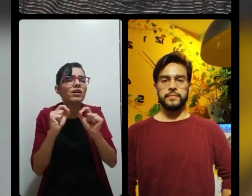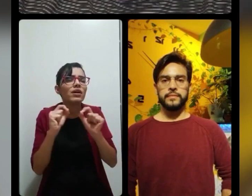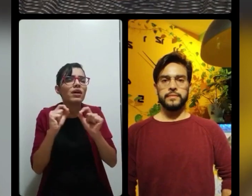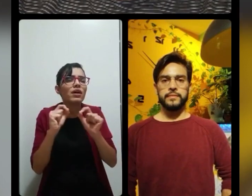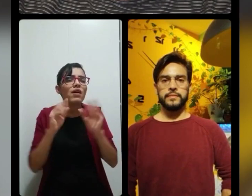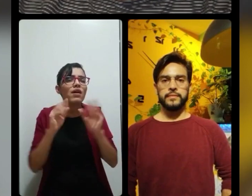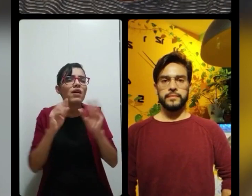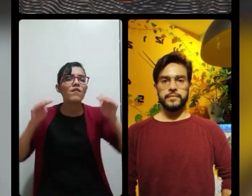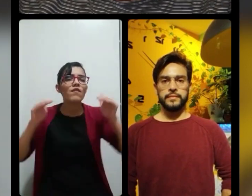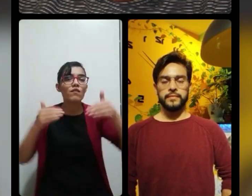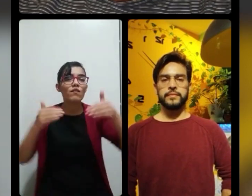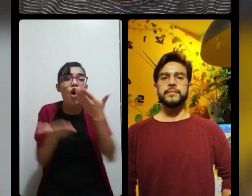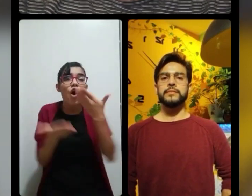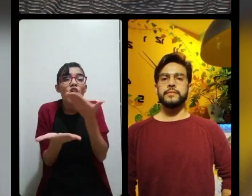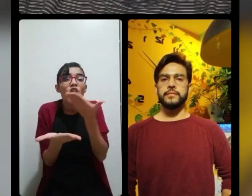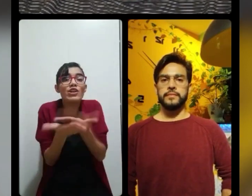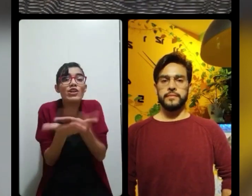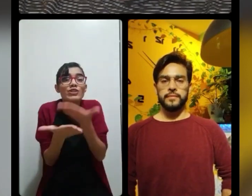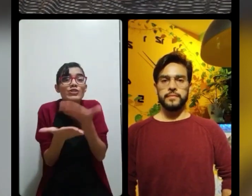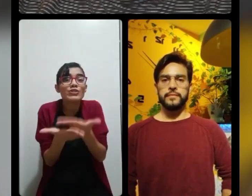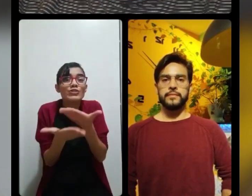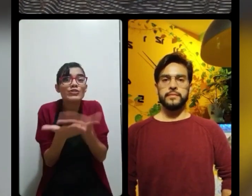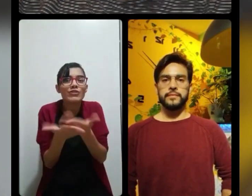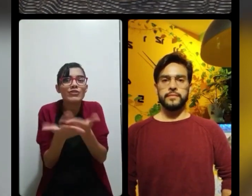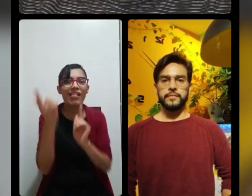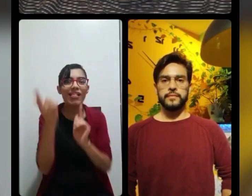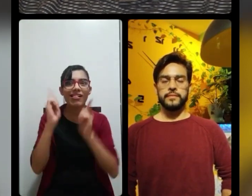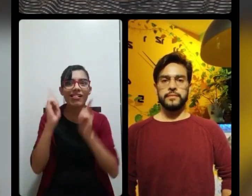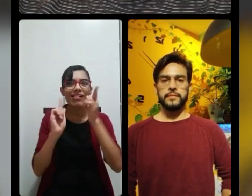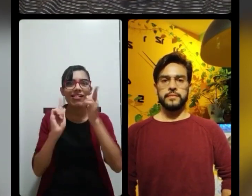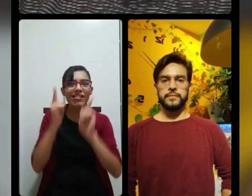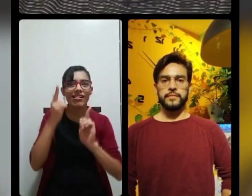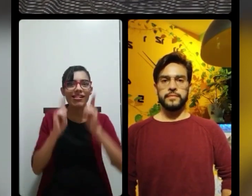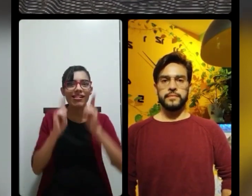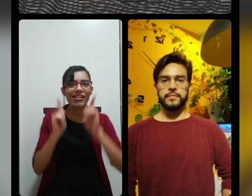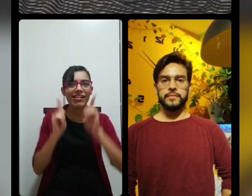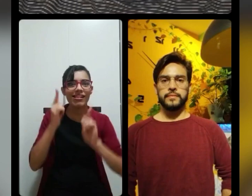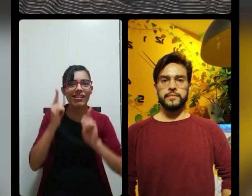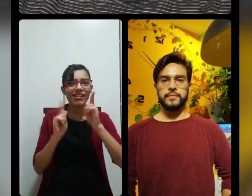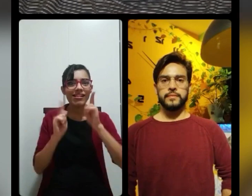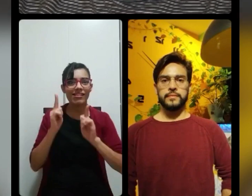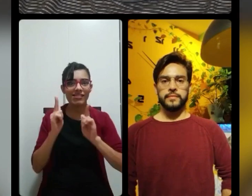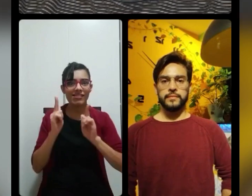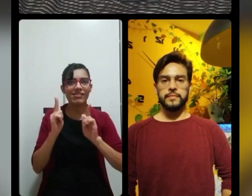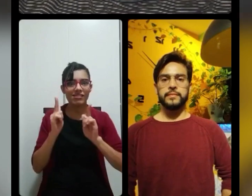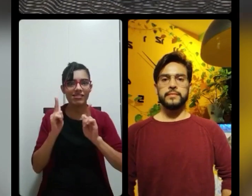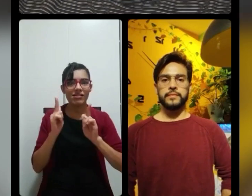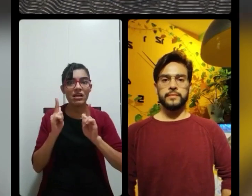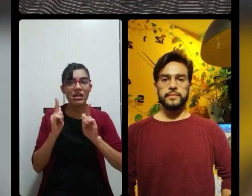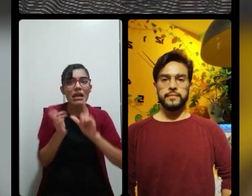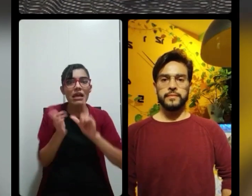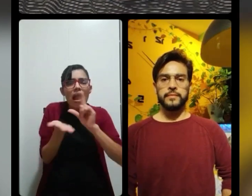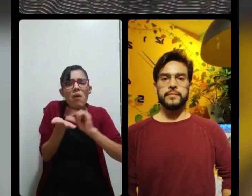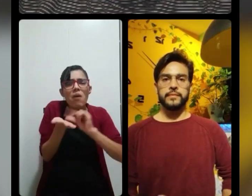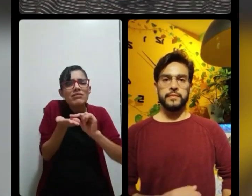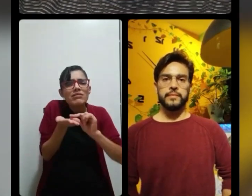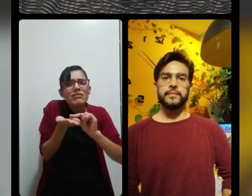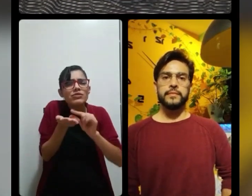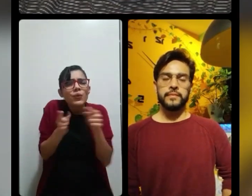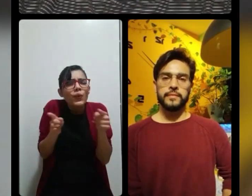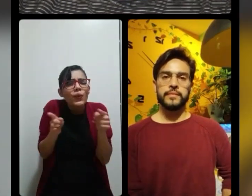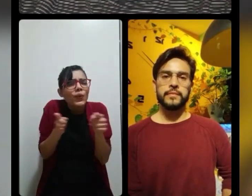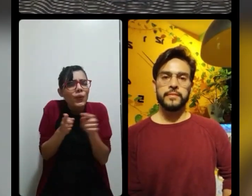dos Gestos, ou de Gestos, né? E é nesse pequeno artigo da ata de urna, ele